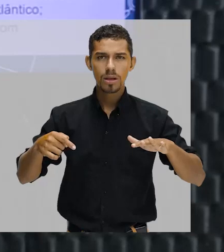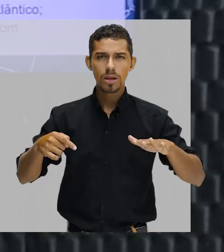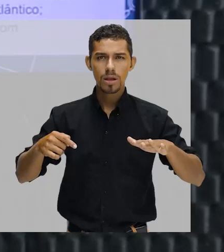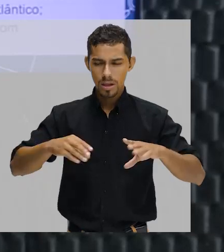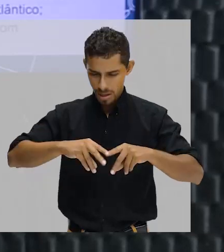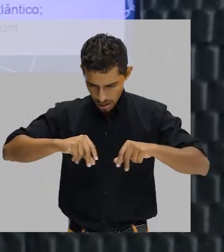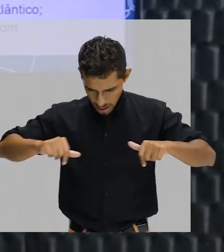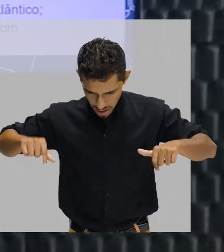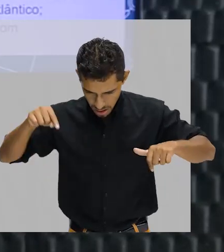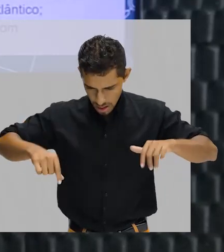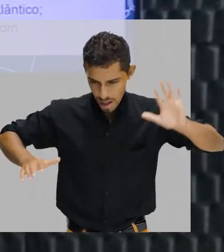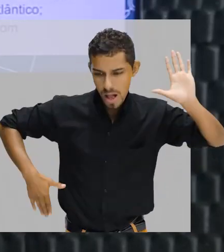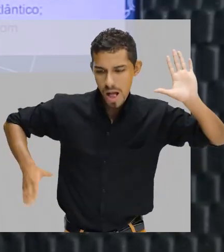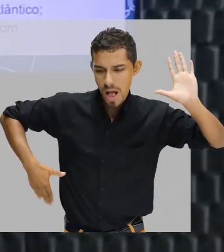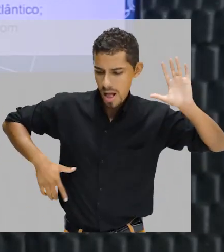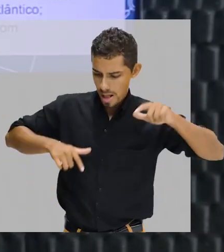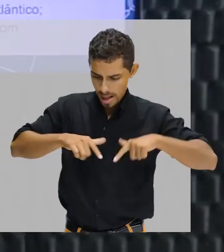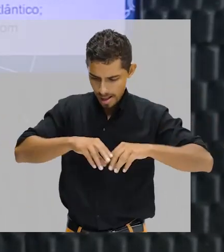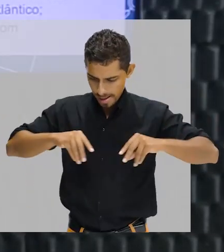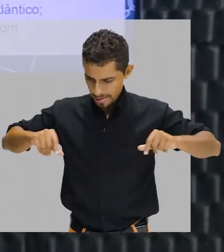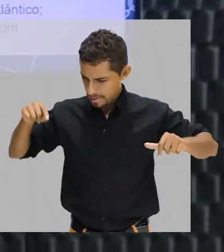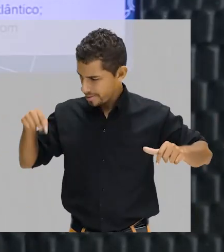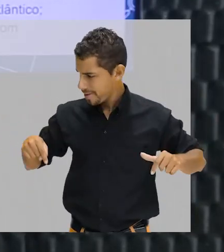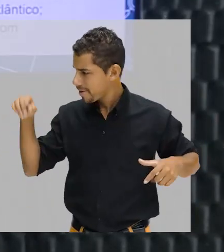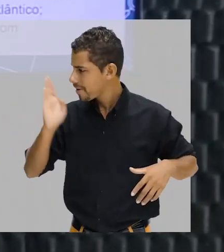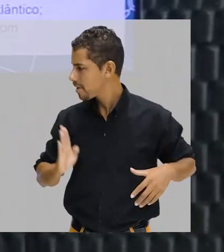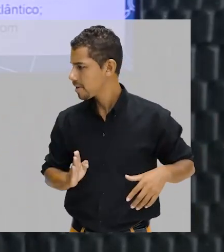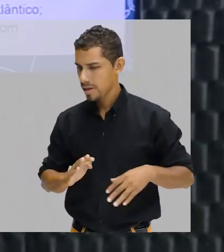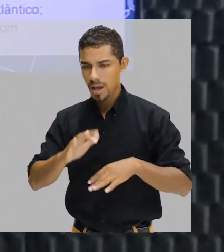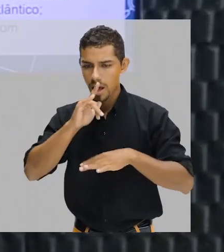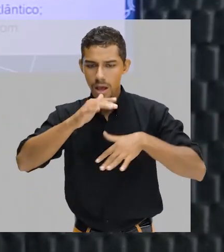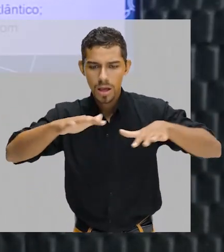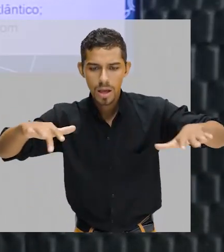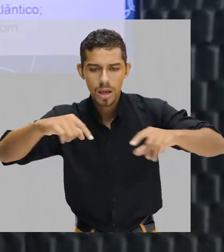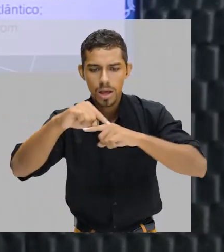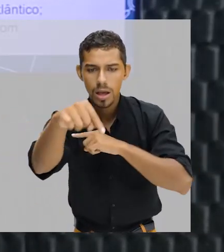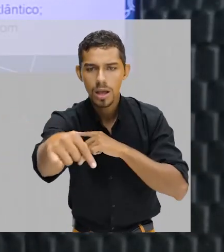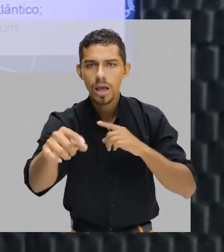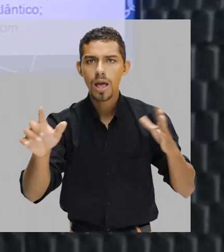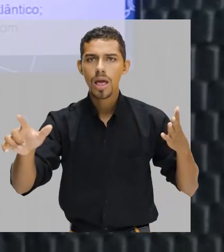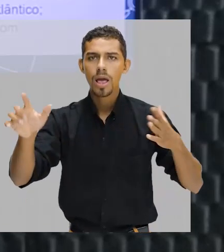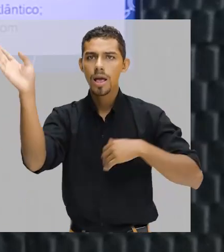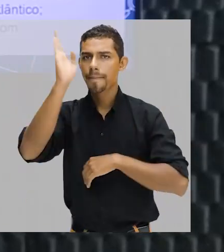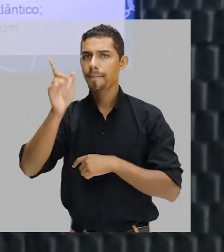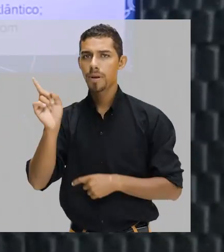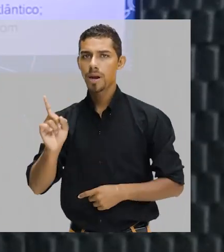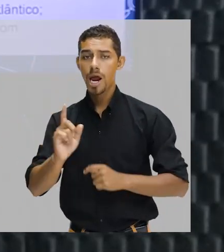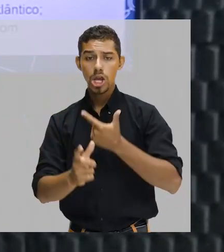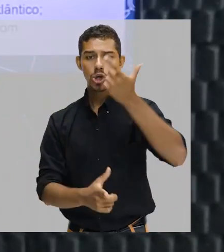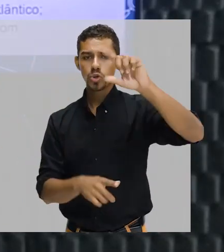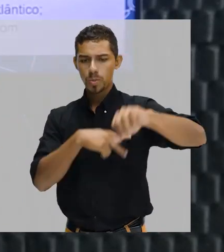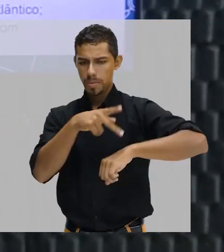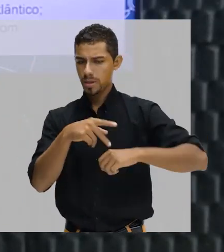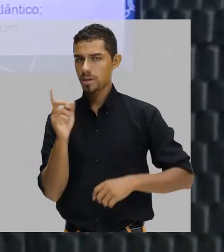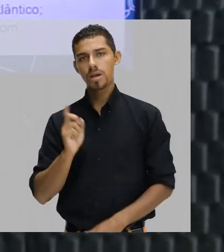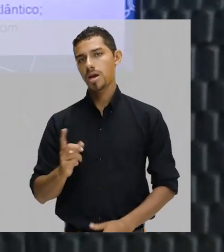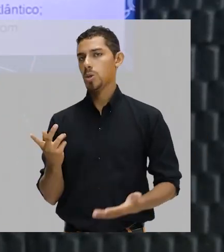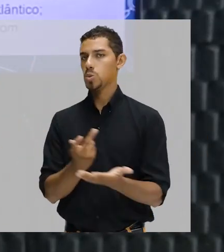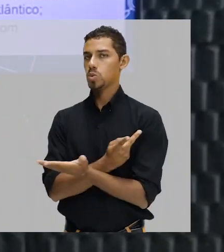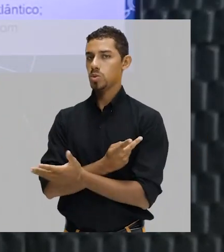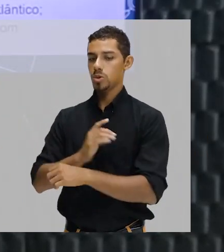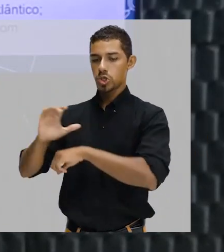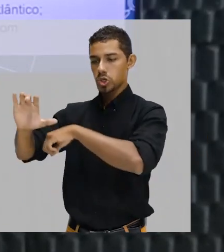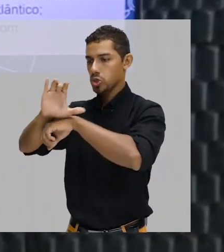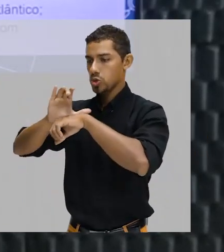Brasil. Errado. Tá certo? O território brasileiro, isso quem define é a nossa Constituição Federal, ele se estende